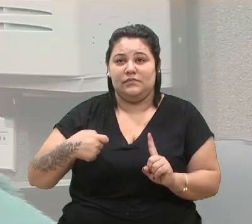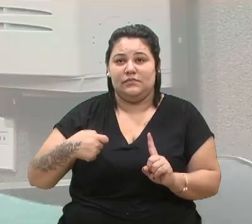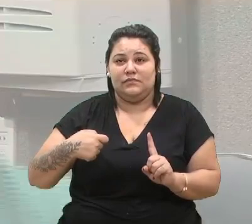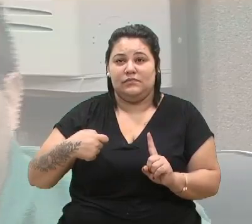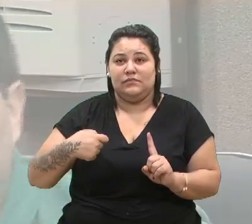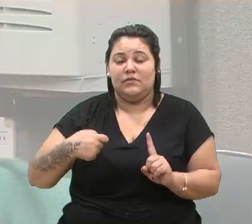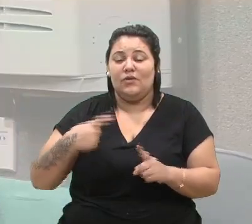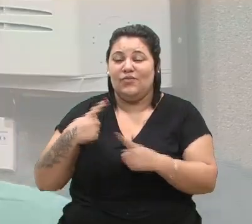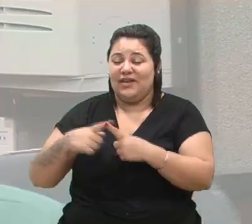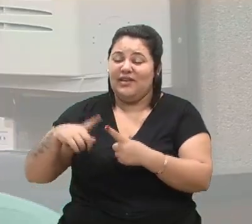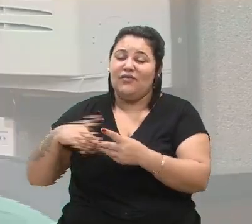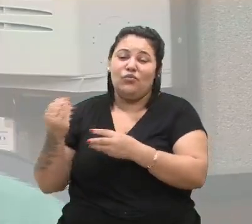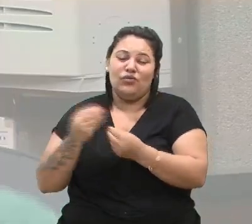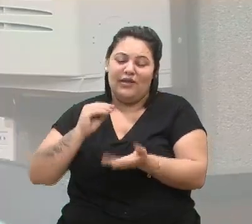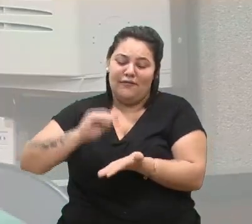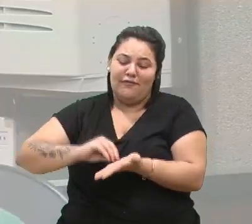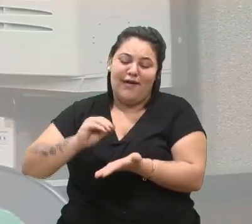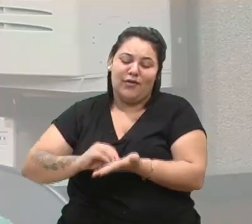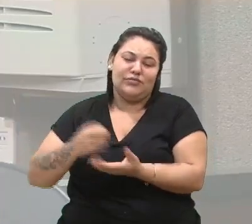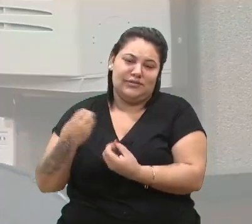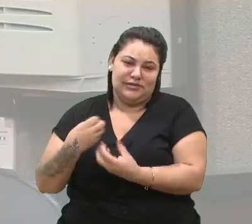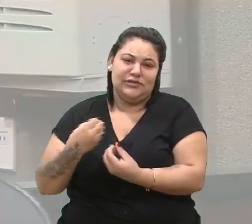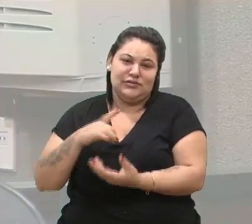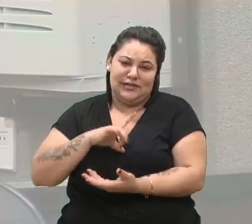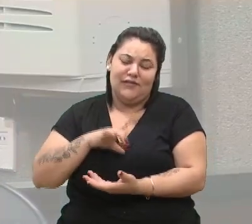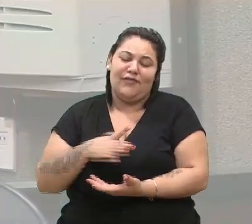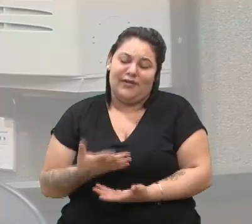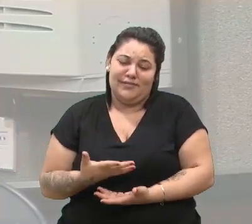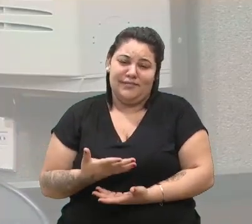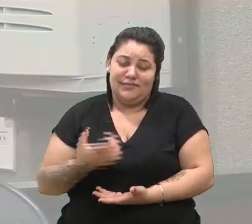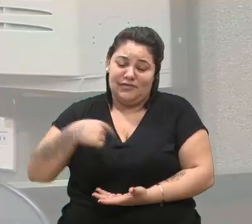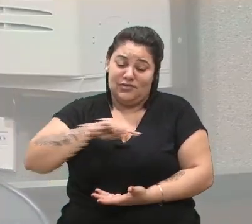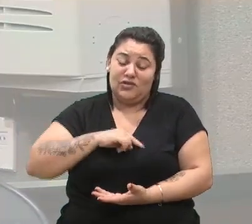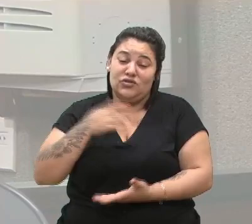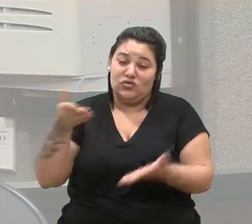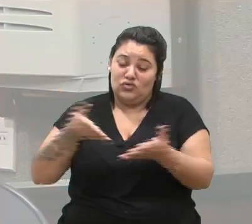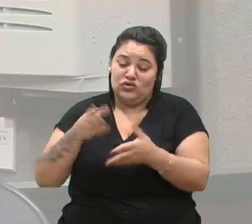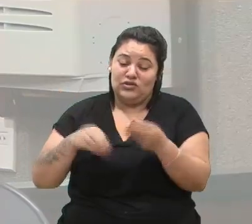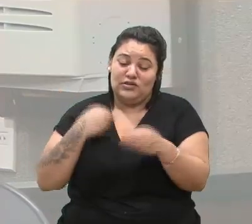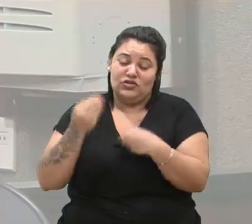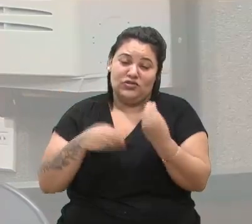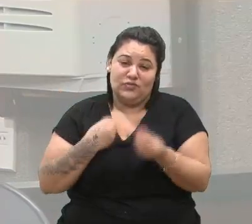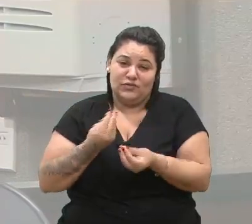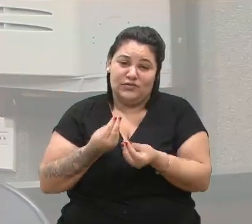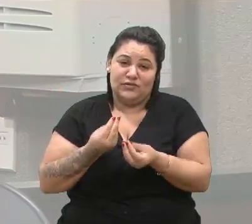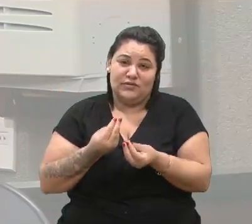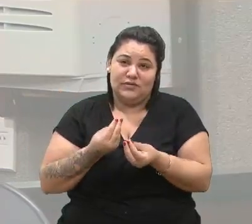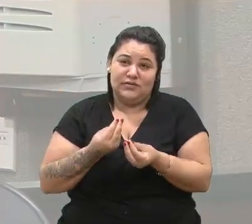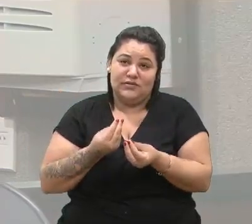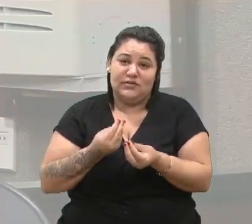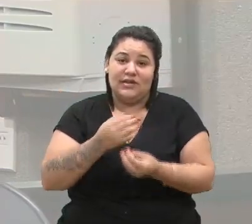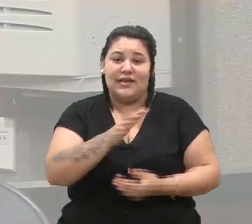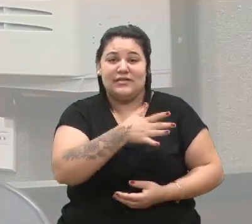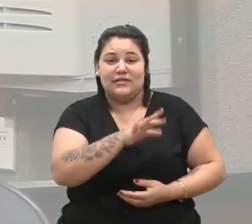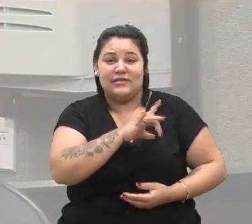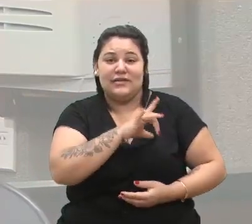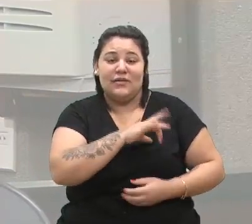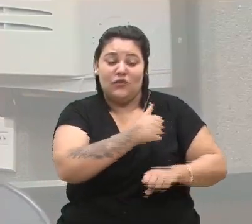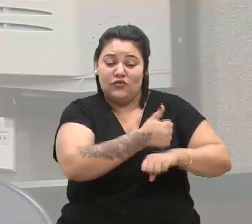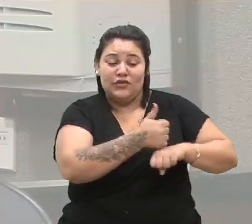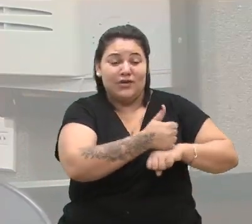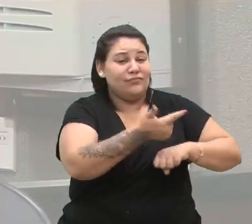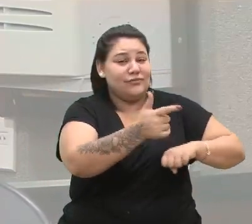querido professor Lucas, que a gente sente os profissionais muitas vezes